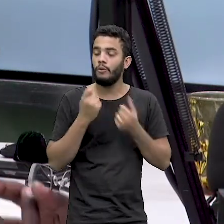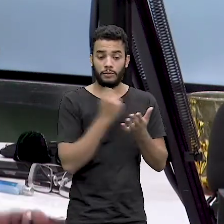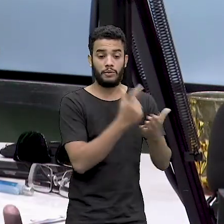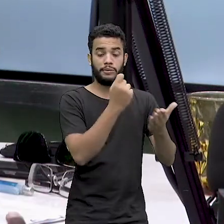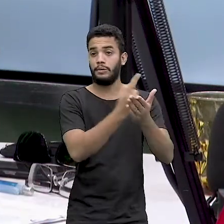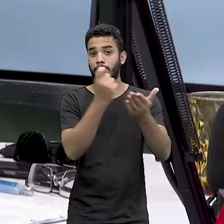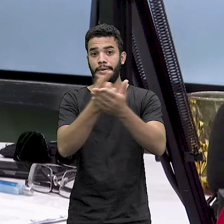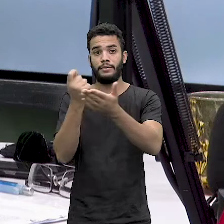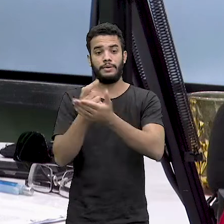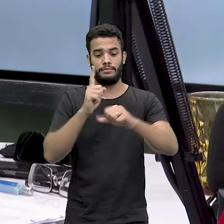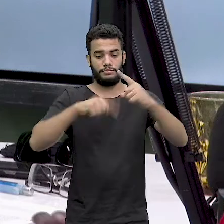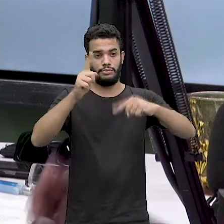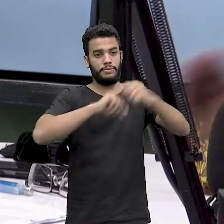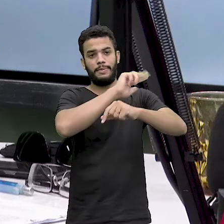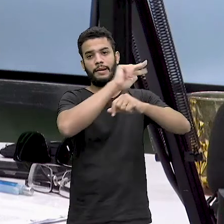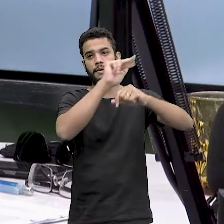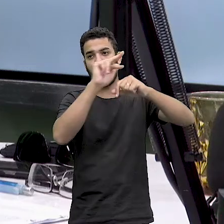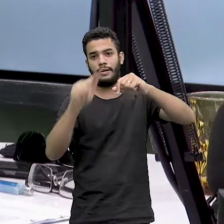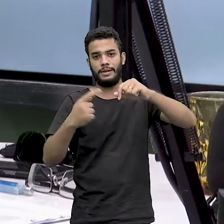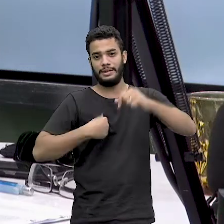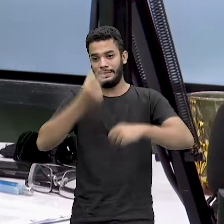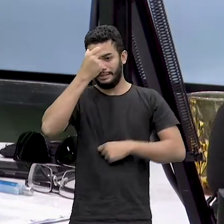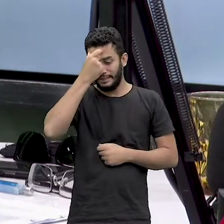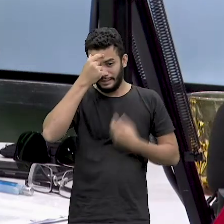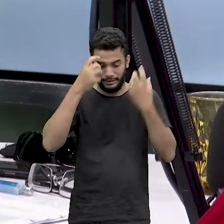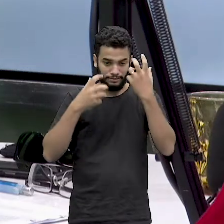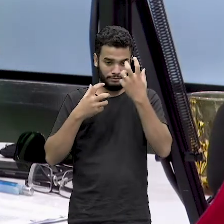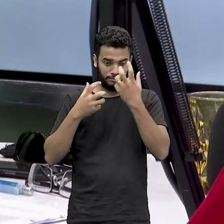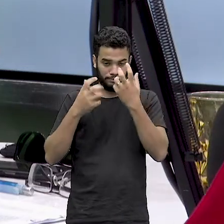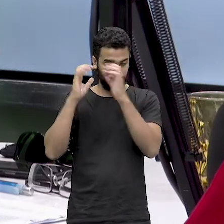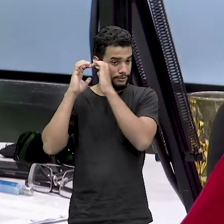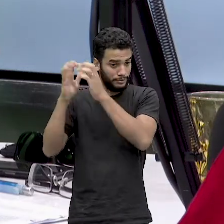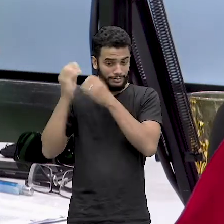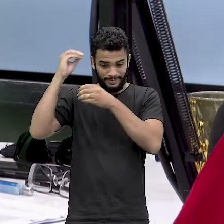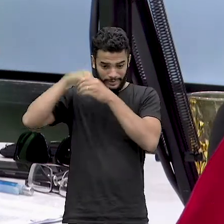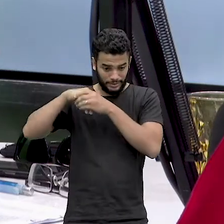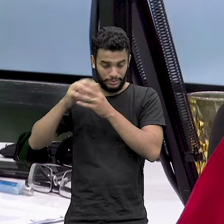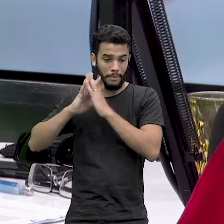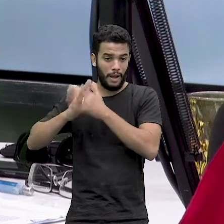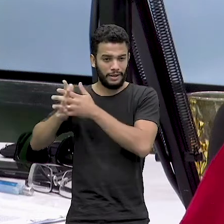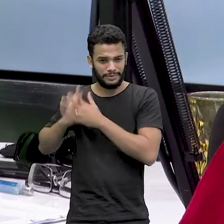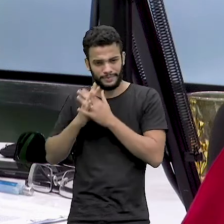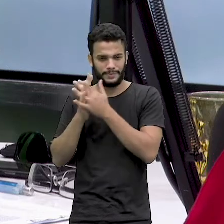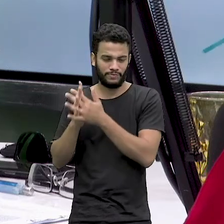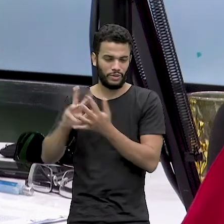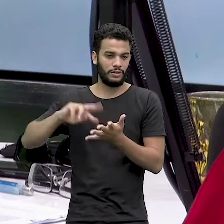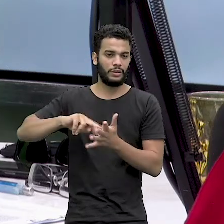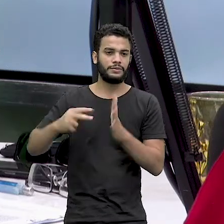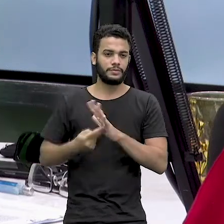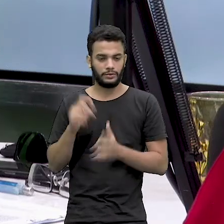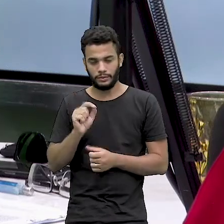uma série de pressão psicológica, e a pessoa não está preparada, ela angustia. Então, quando você compra